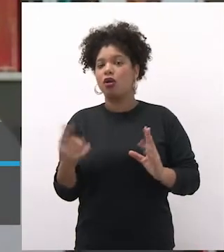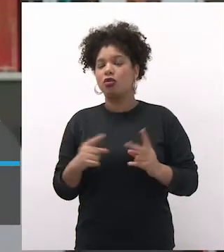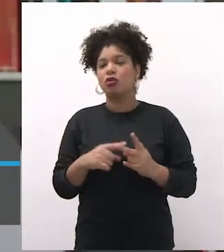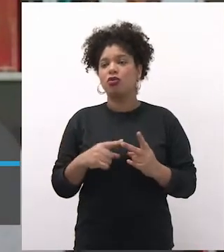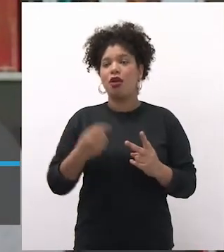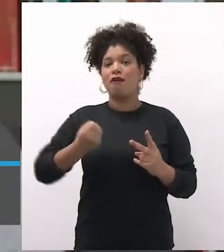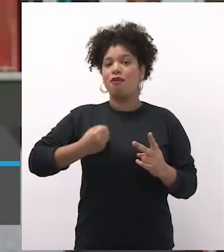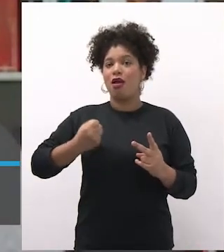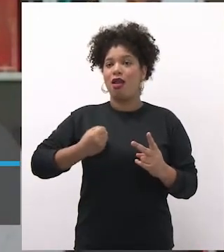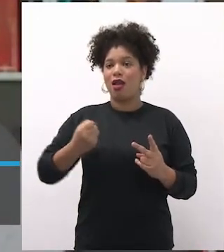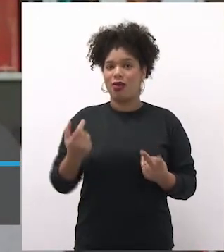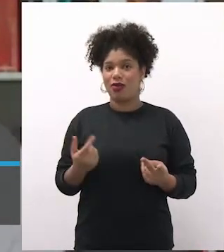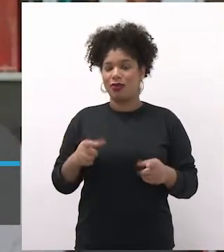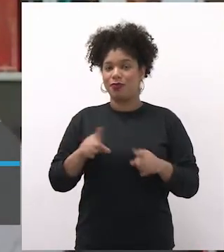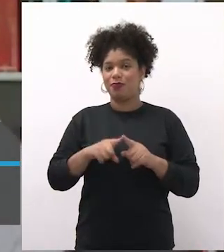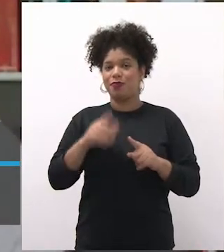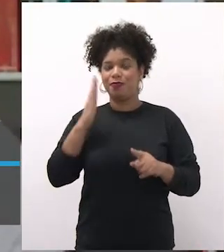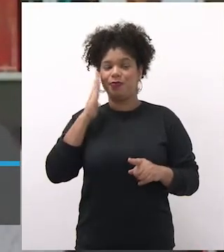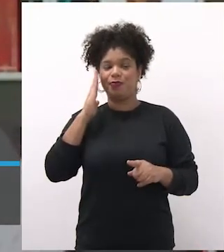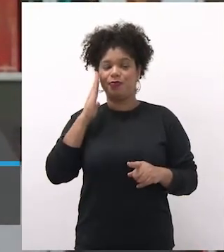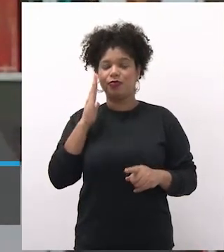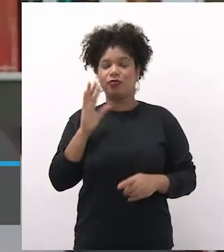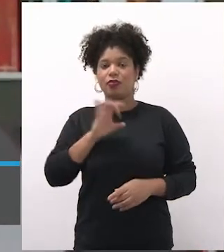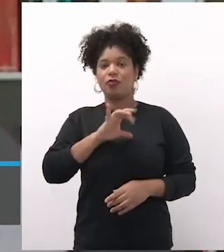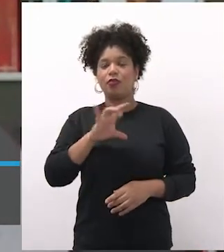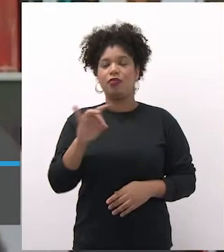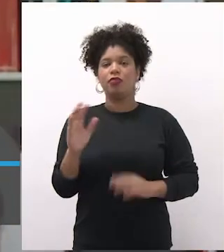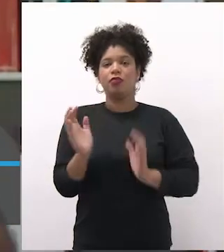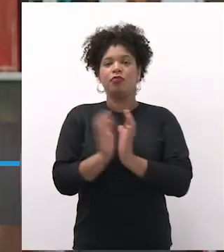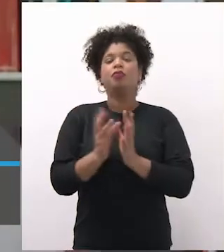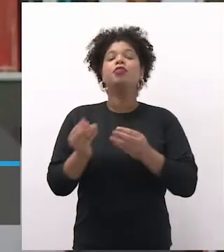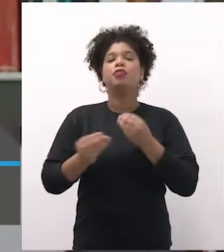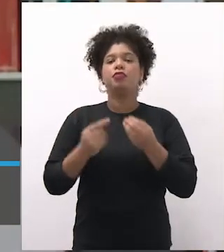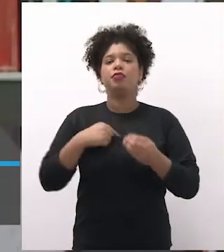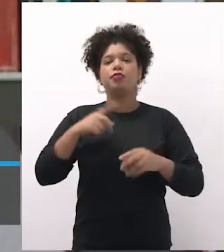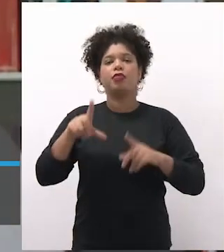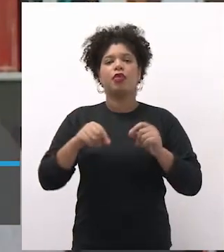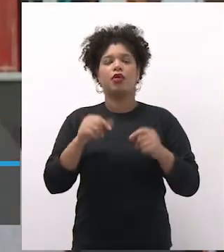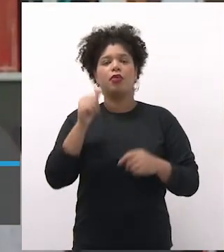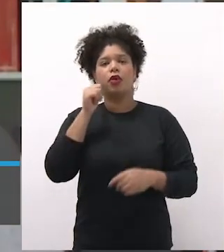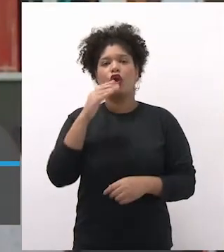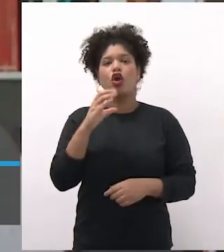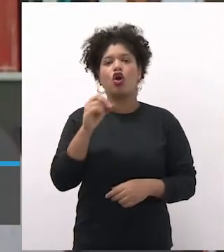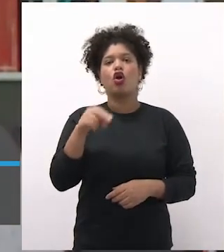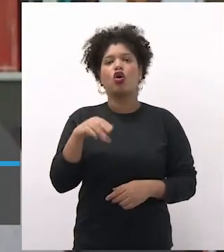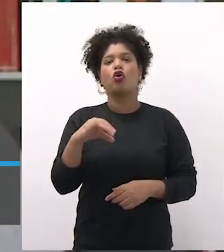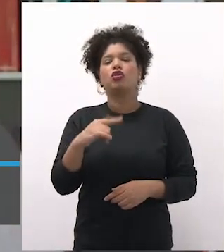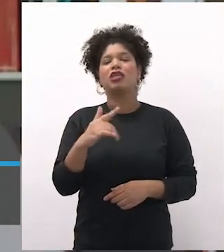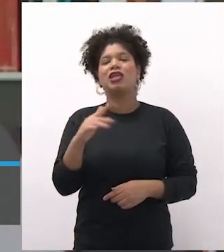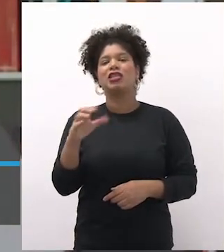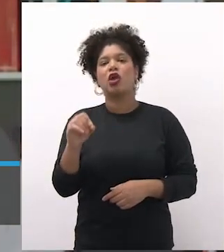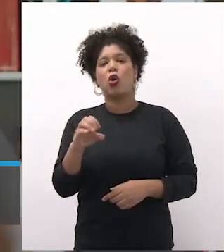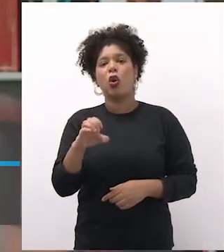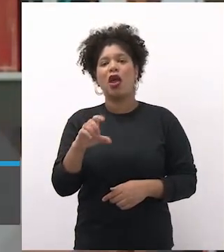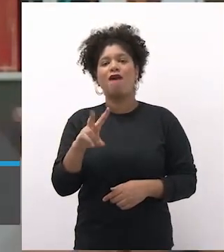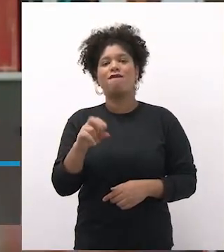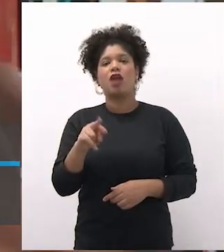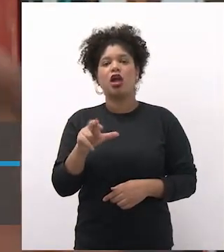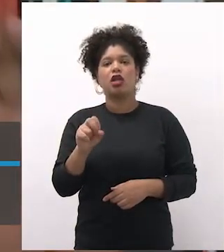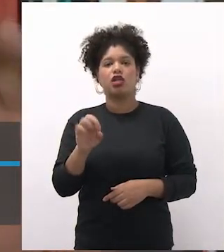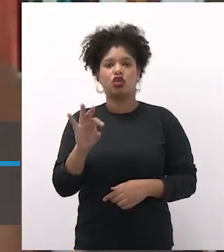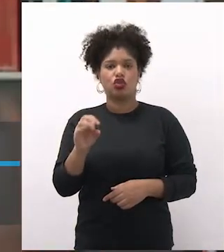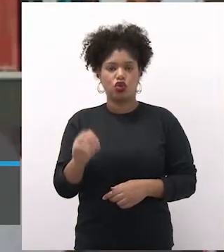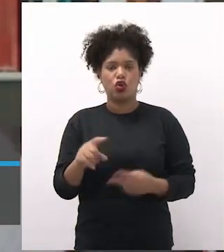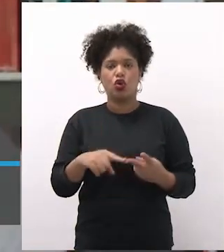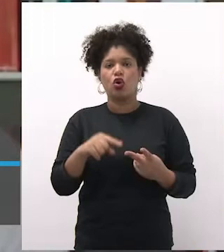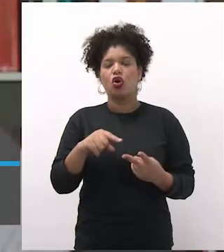com o perfil das pessoas que estavam no grupo, tá? Então, a gente escolheu Conceição Evaristo, Olhos d'Água. Nós começamos, assim, com